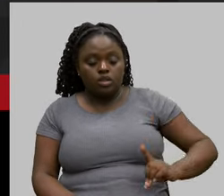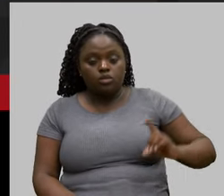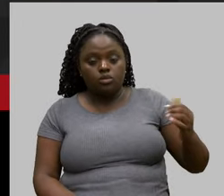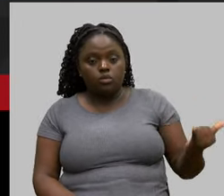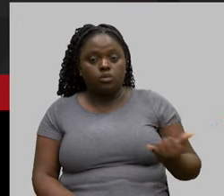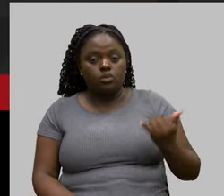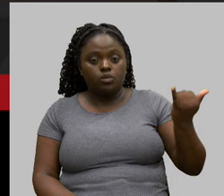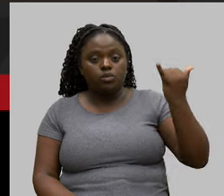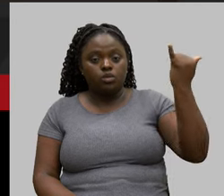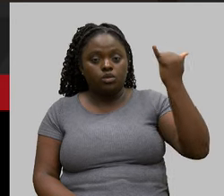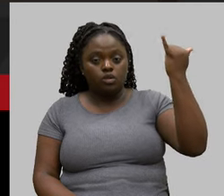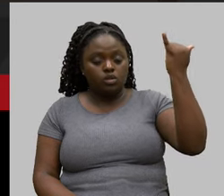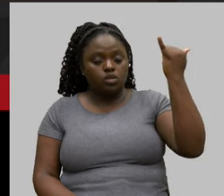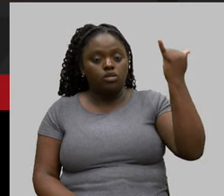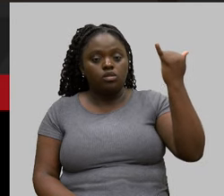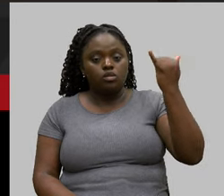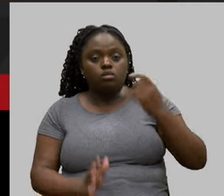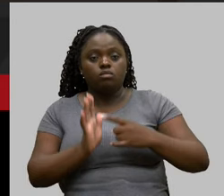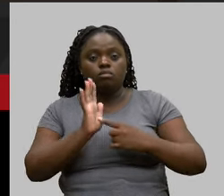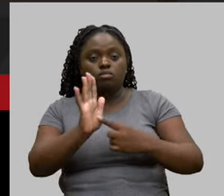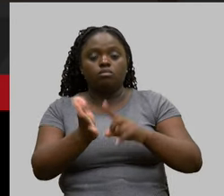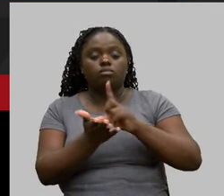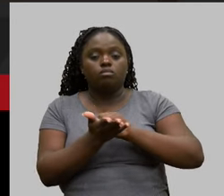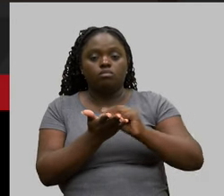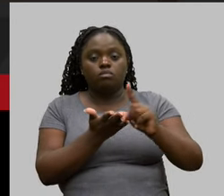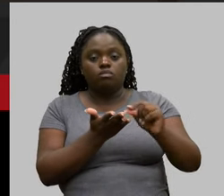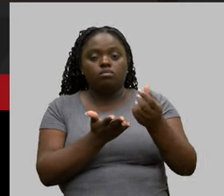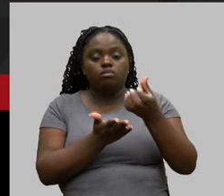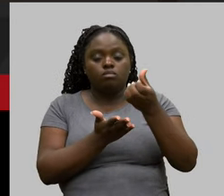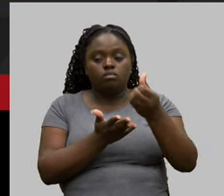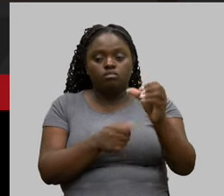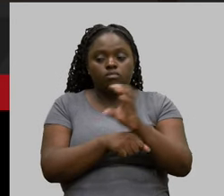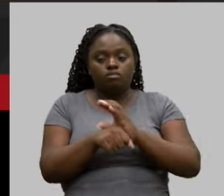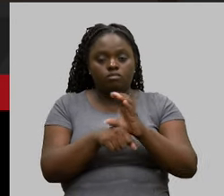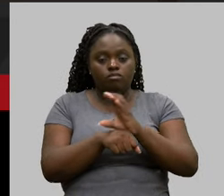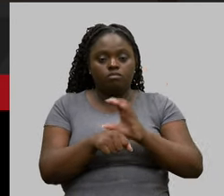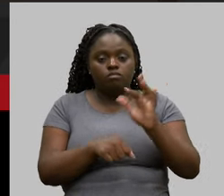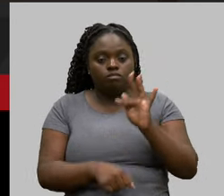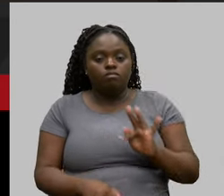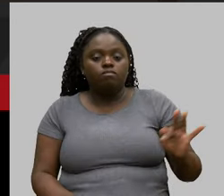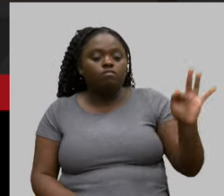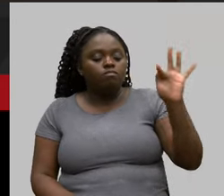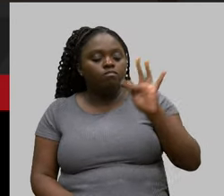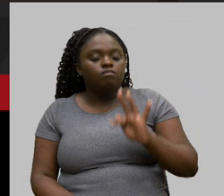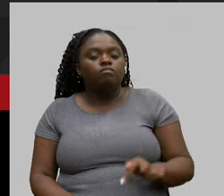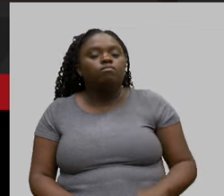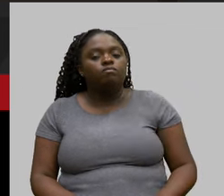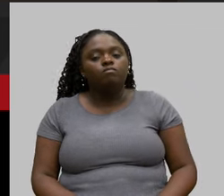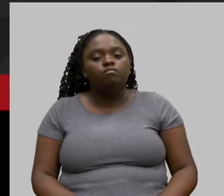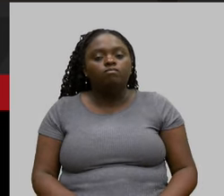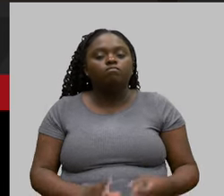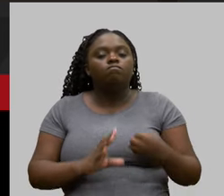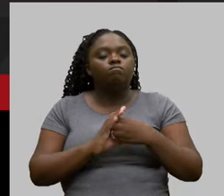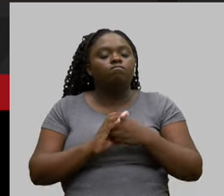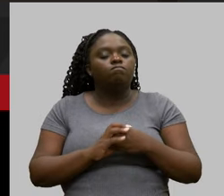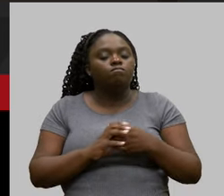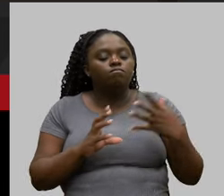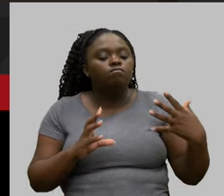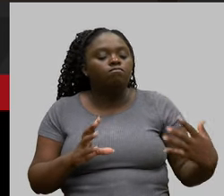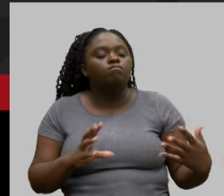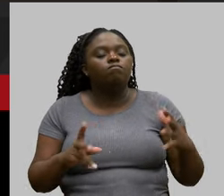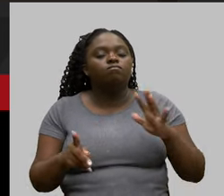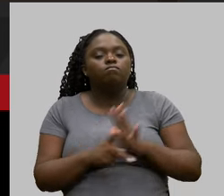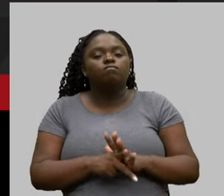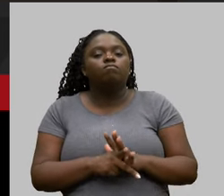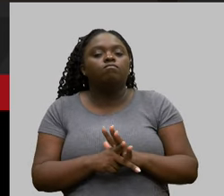conforme preconizado no artigo sexto da Constituição Federal os benefícios previdenciários não